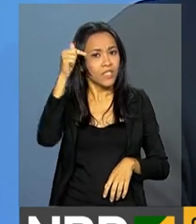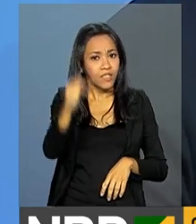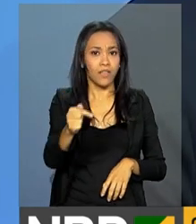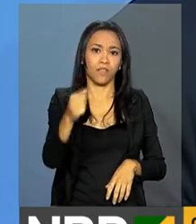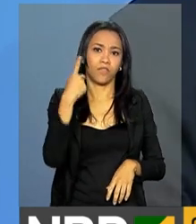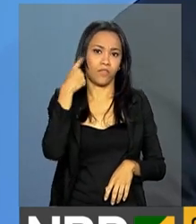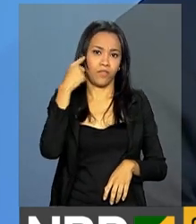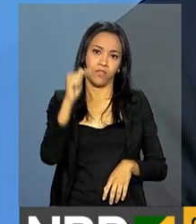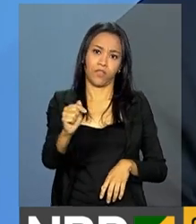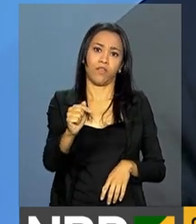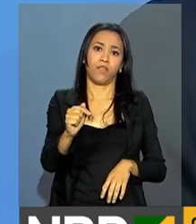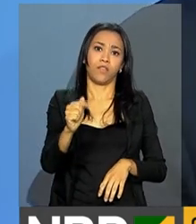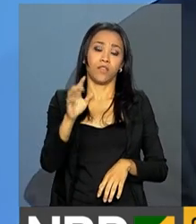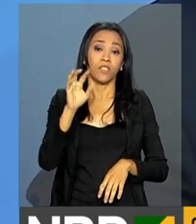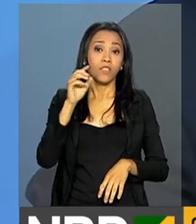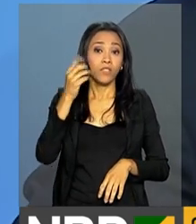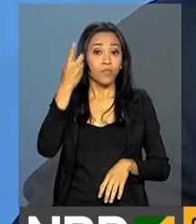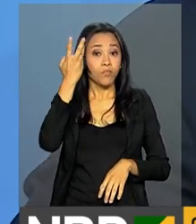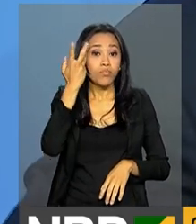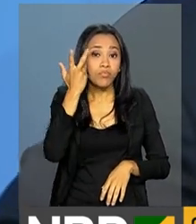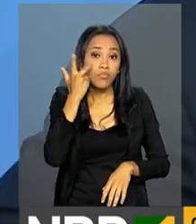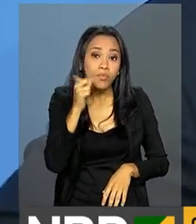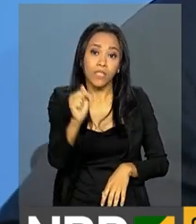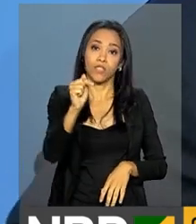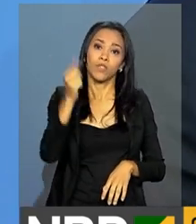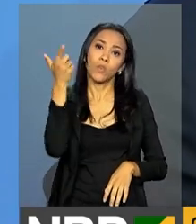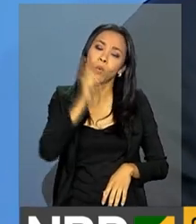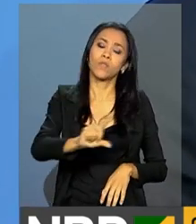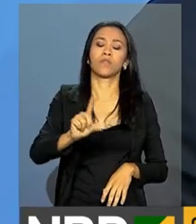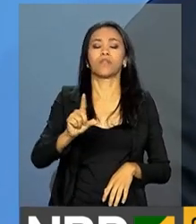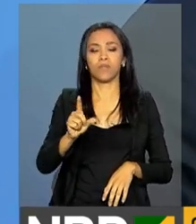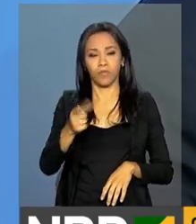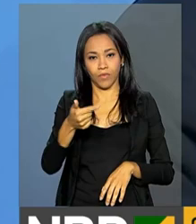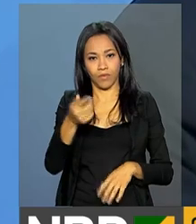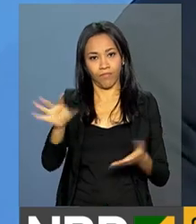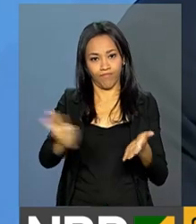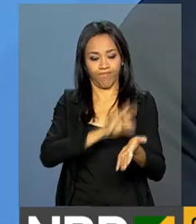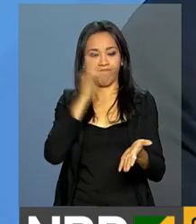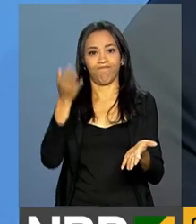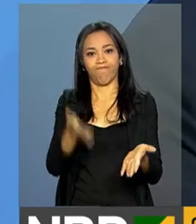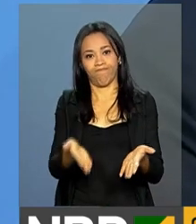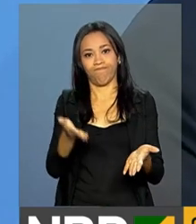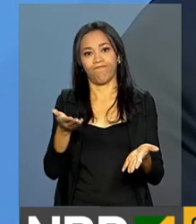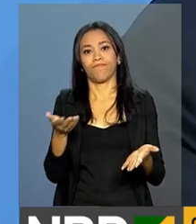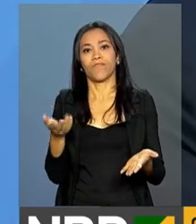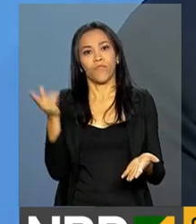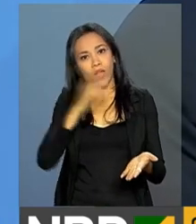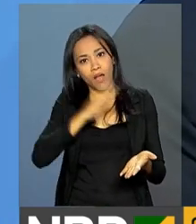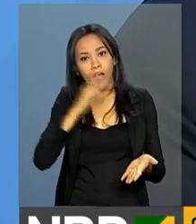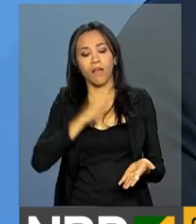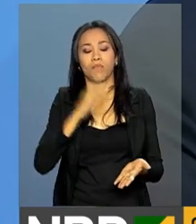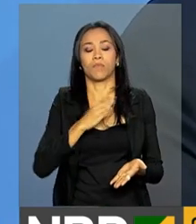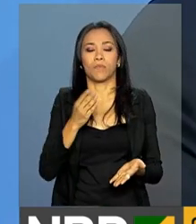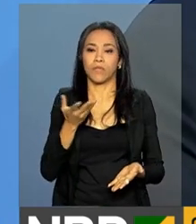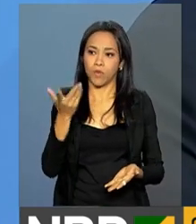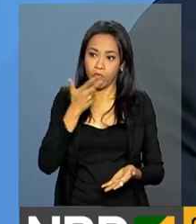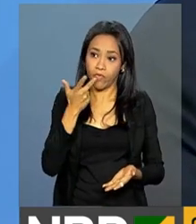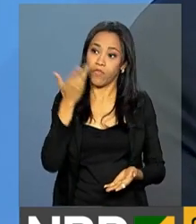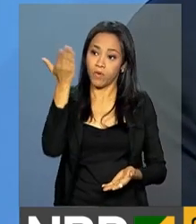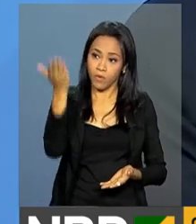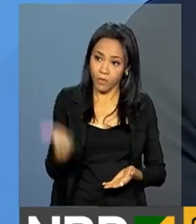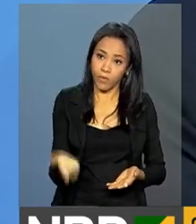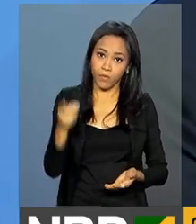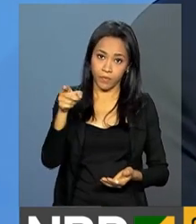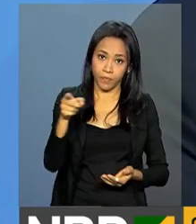está seguindo o ritmo natural do governo. Nós sabemos que temos que fazer tudo rapidamente e, portanto, o Helder, como você fala na